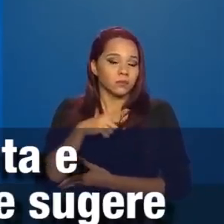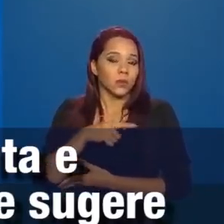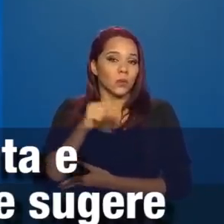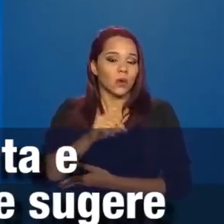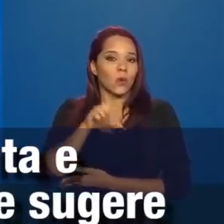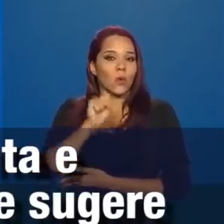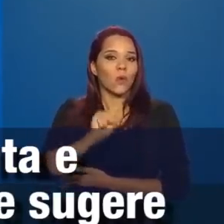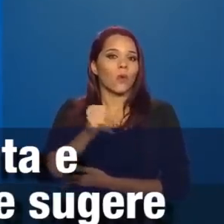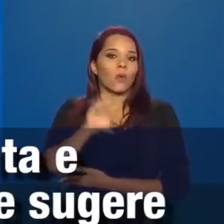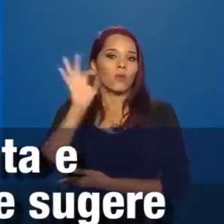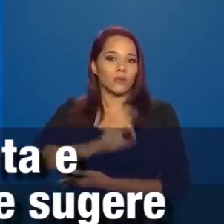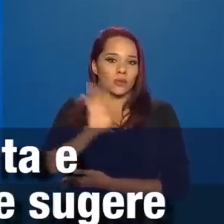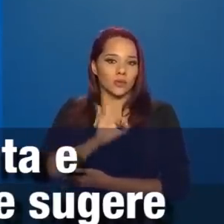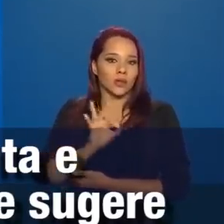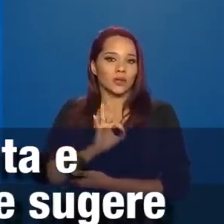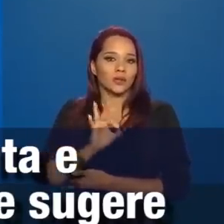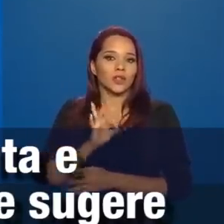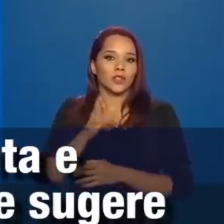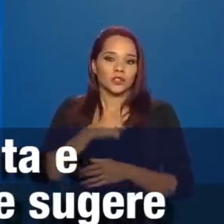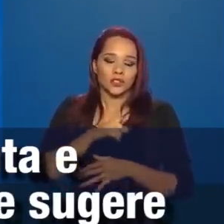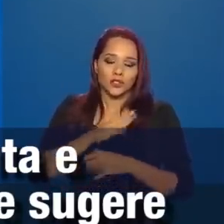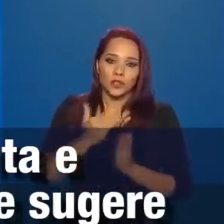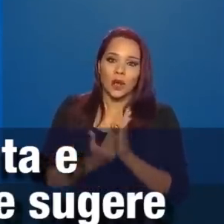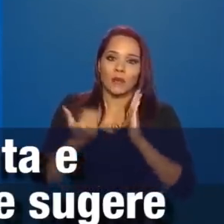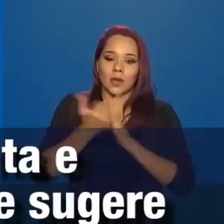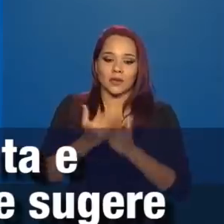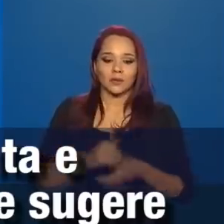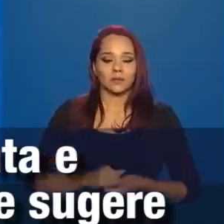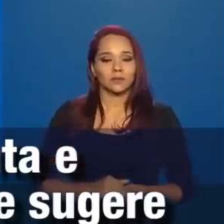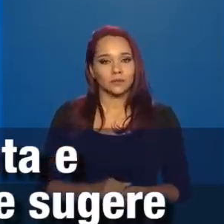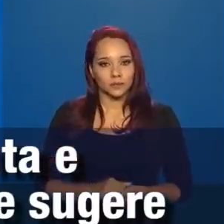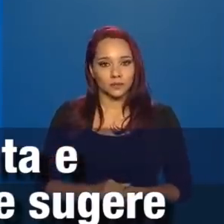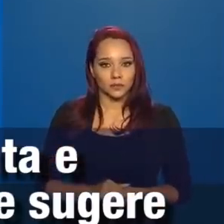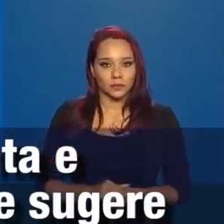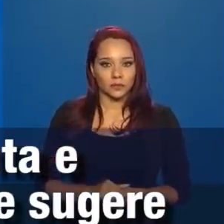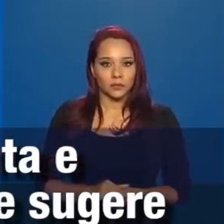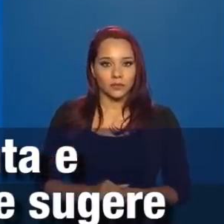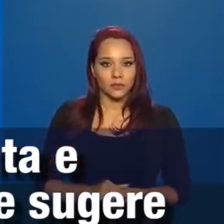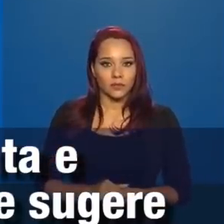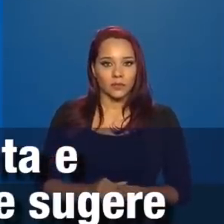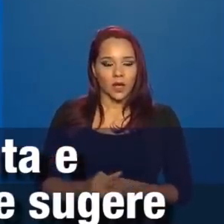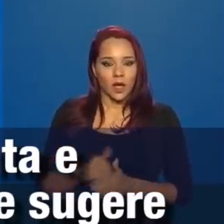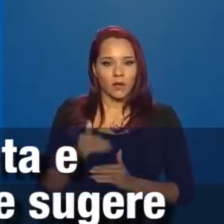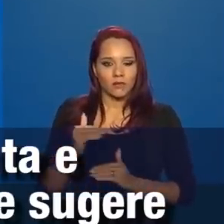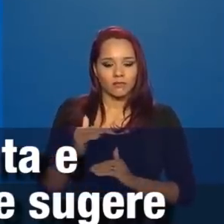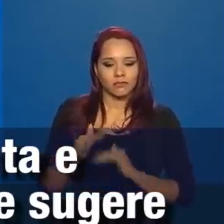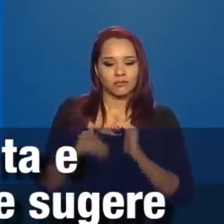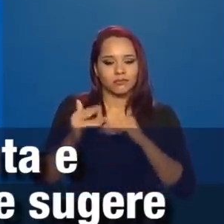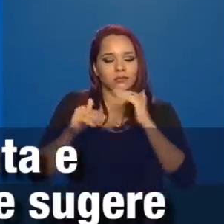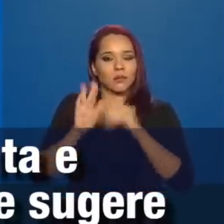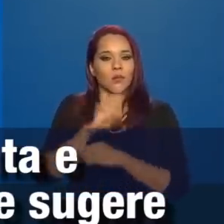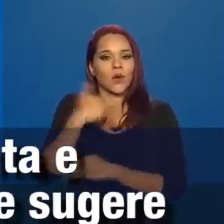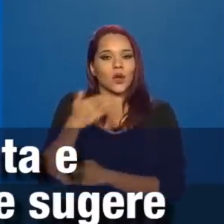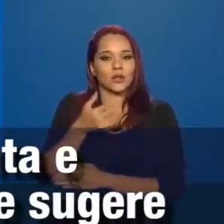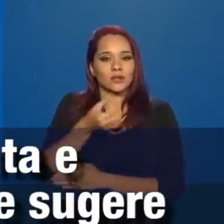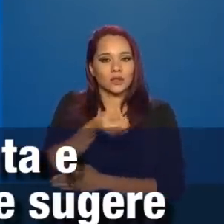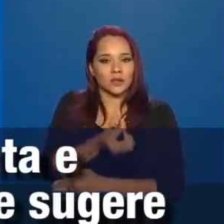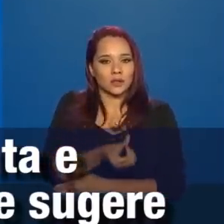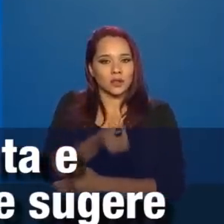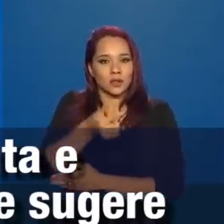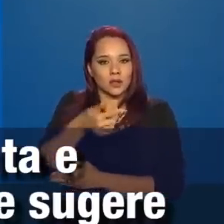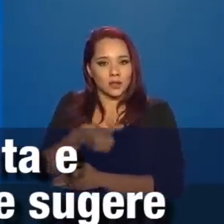aí 8% de incremento. Pode passar? A evolução dos óbitos, nós temos 67